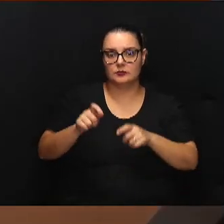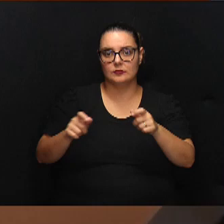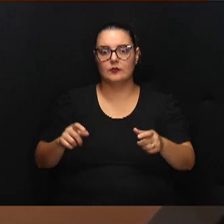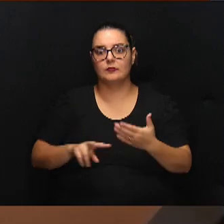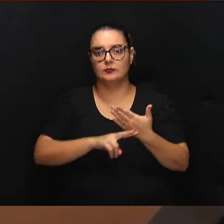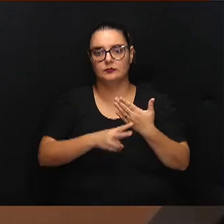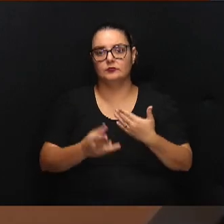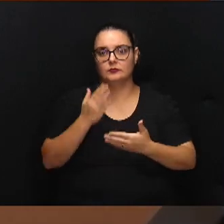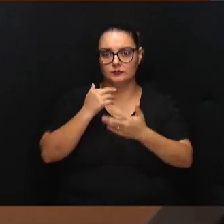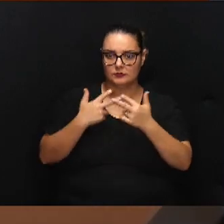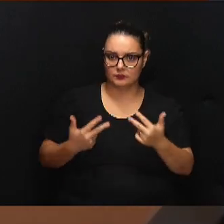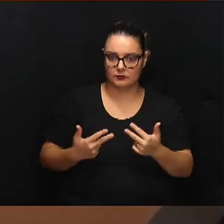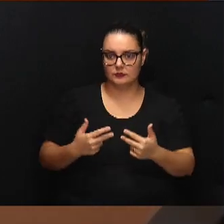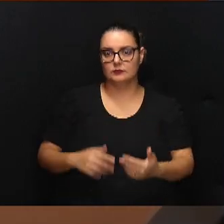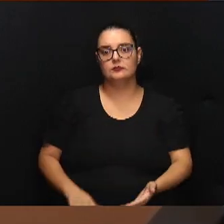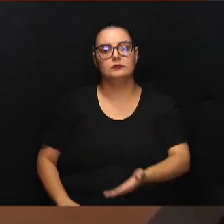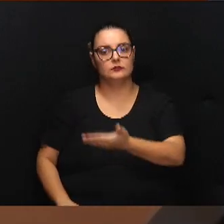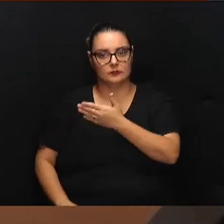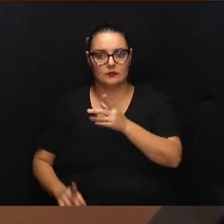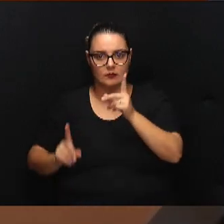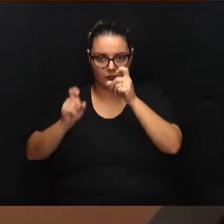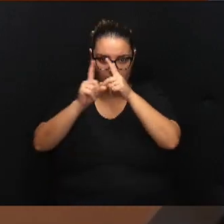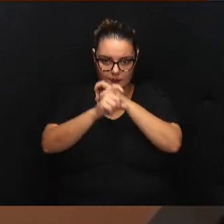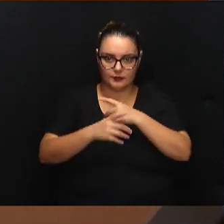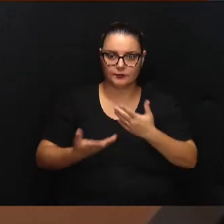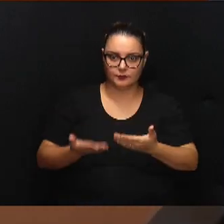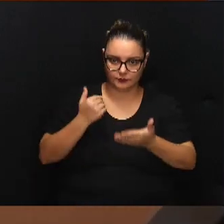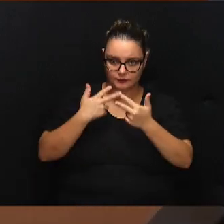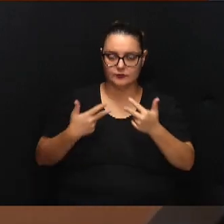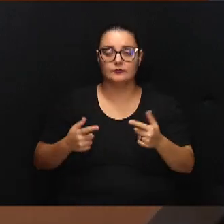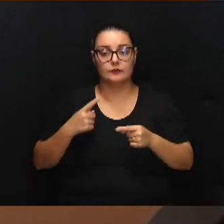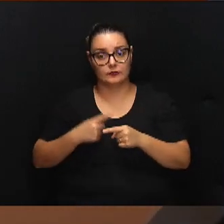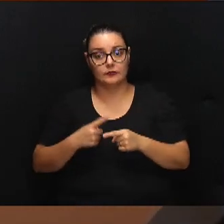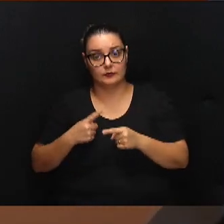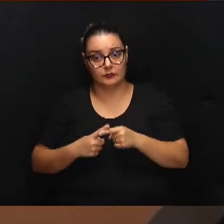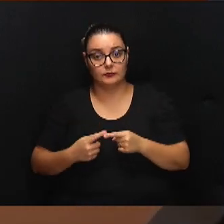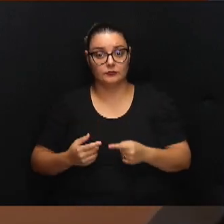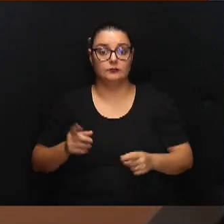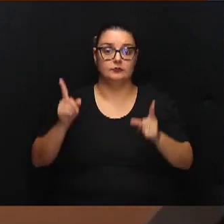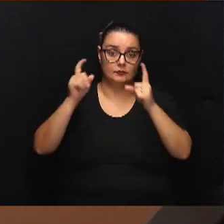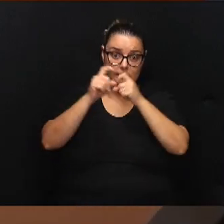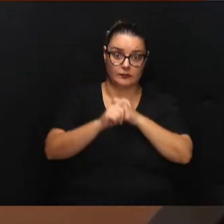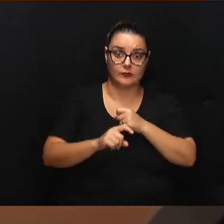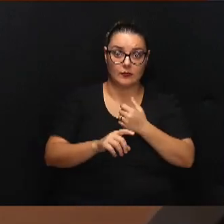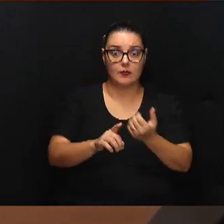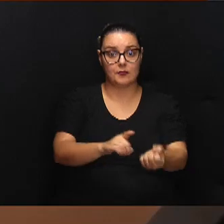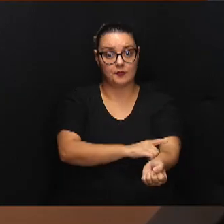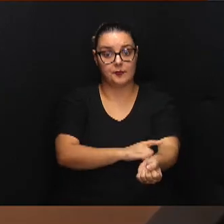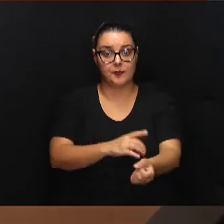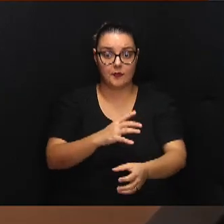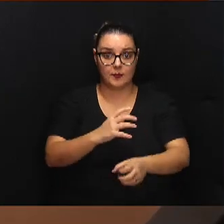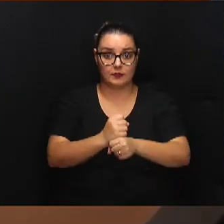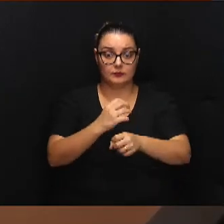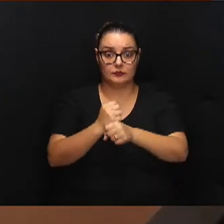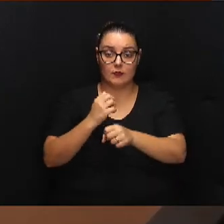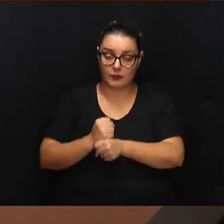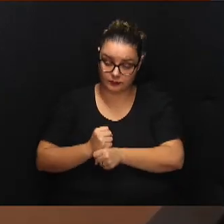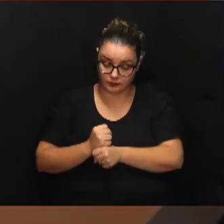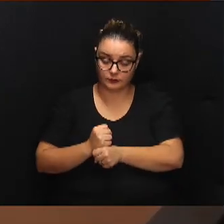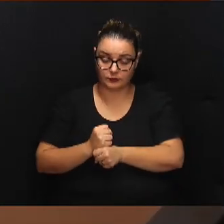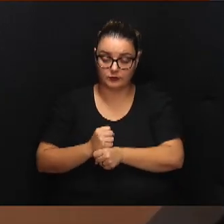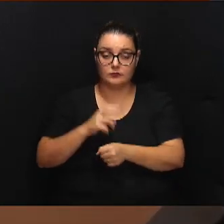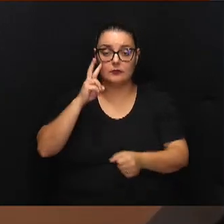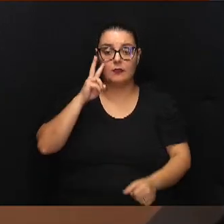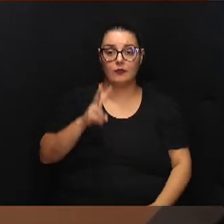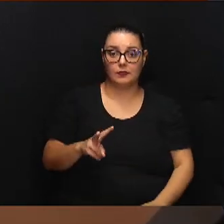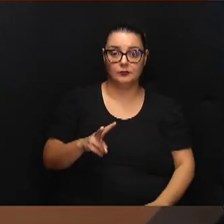e cai aqui, nas complicações. Porque as complicações do diabetes, elas são cumulativas. Então, a gente vê que, ao longo do